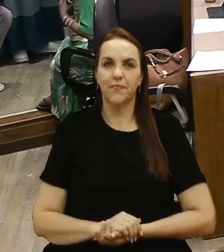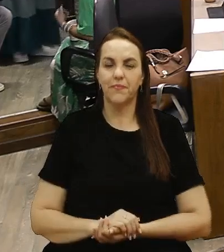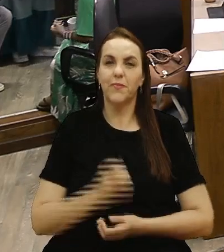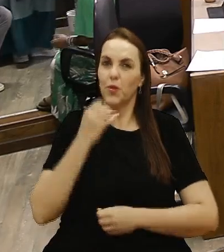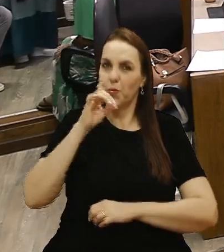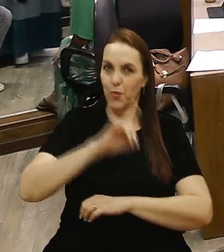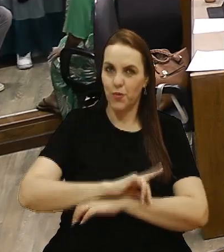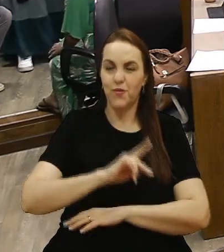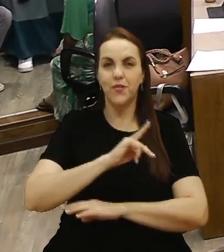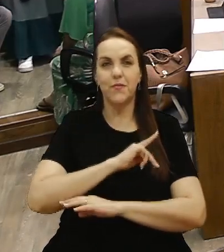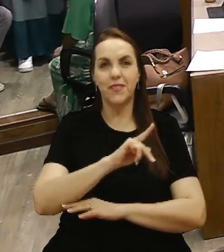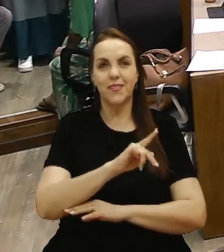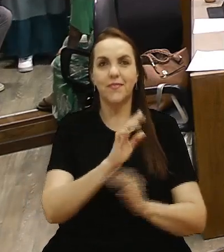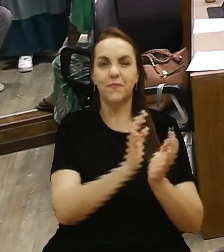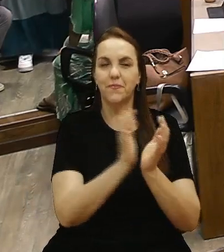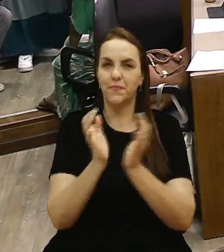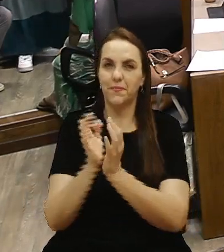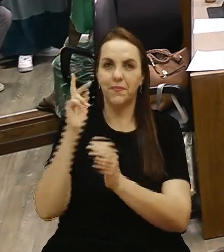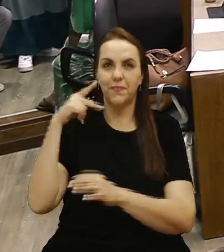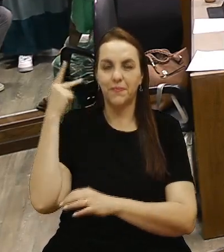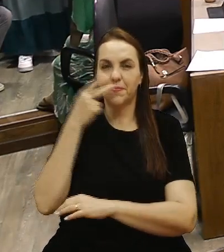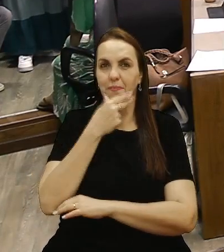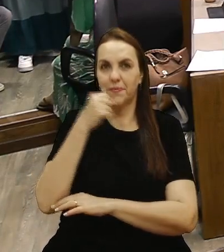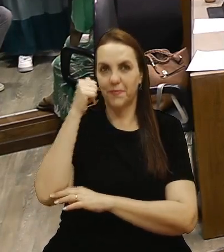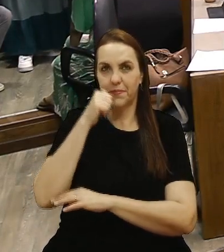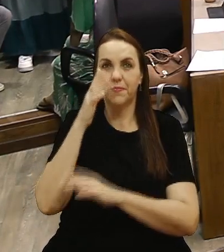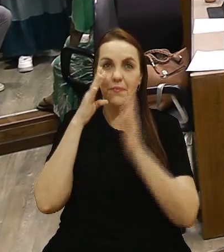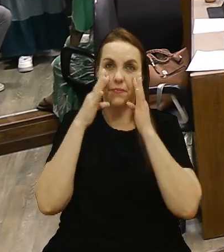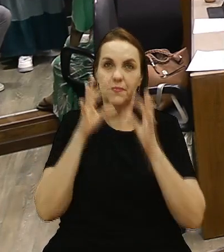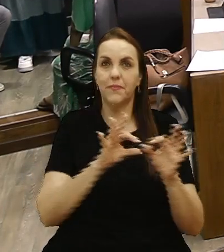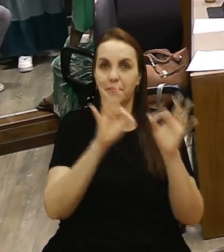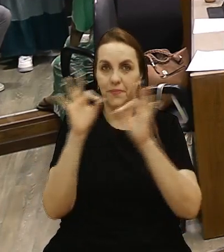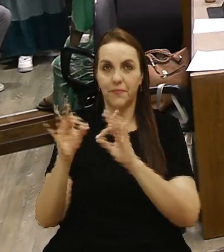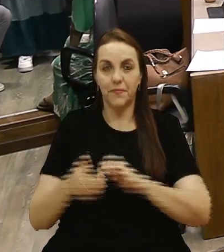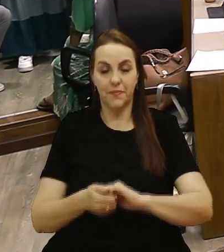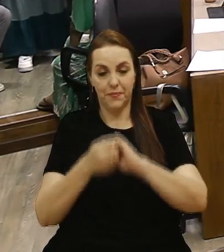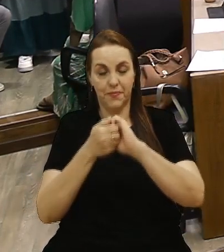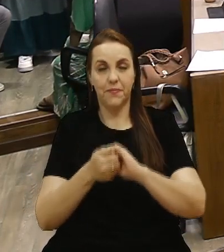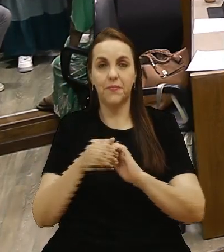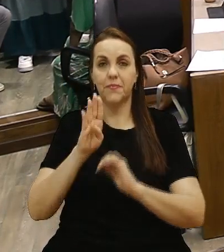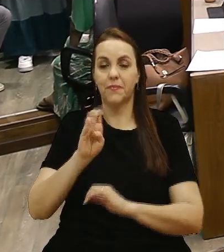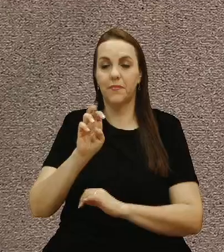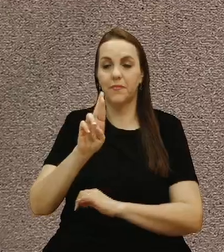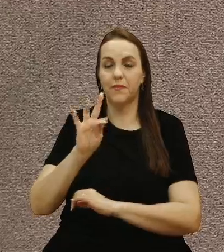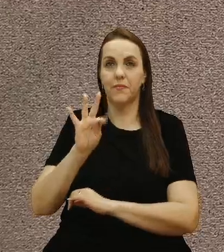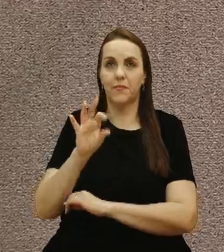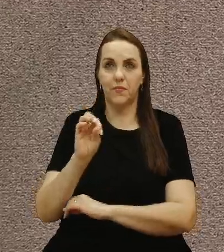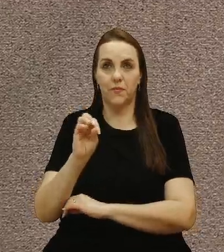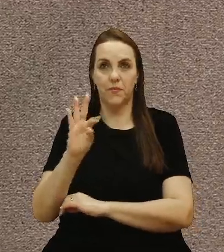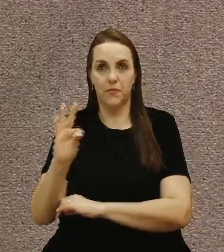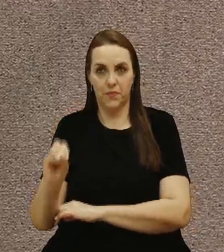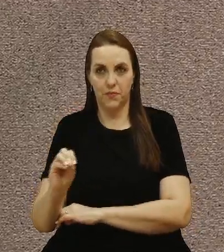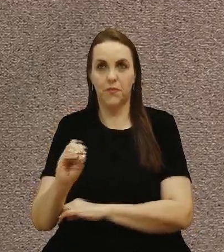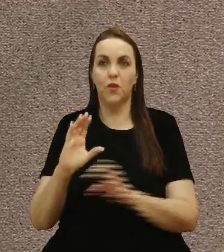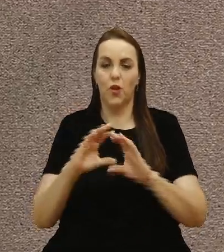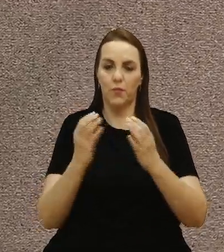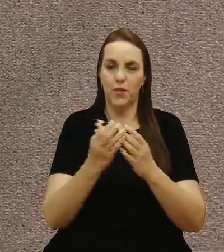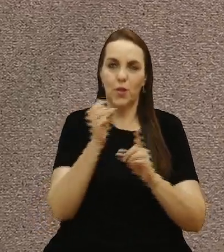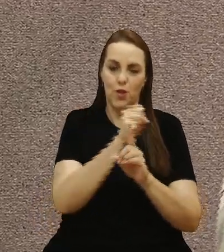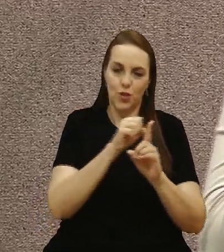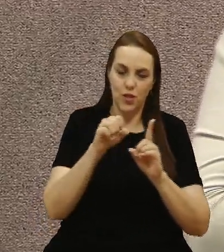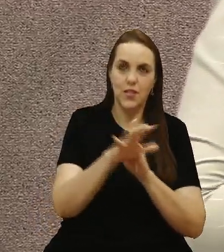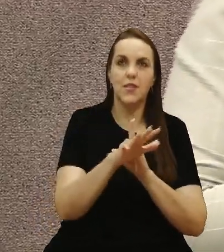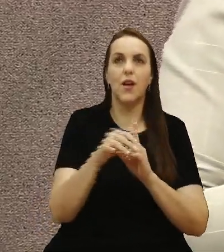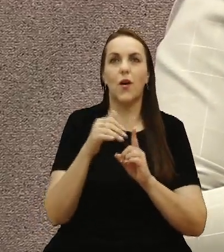dia, presidente, colegas vereadores, quem nos assiste. Saudar aqui o Bertotto, que até agora esteve aqui conosco, Comissão Social, Comissão Comunitária. A Elisa, a